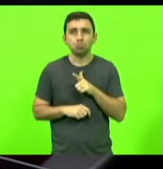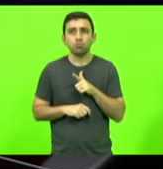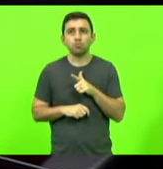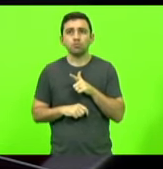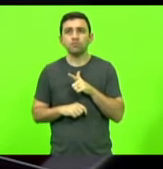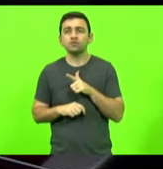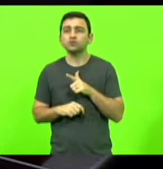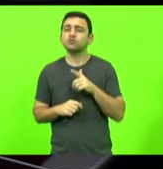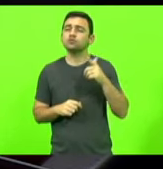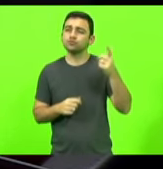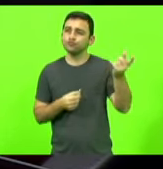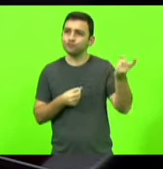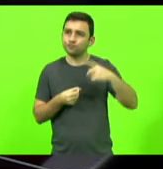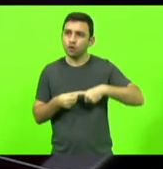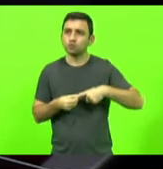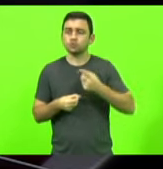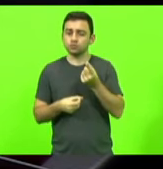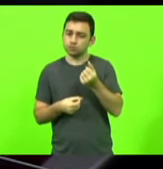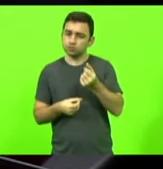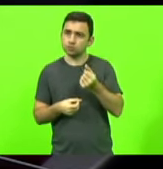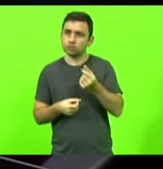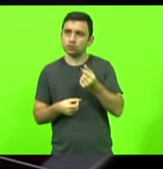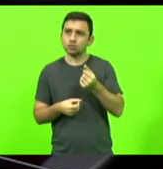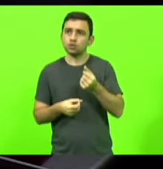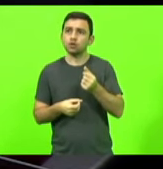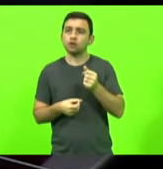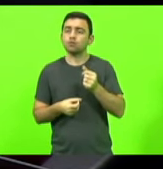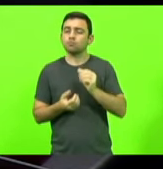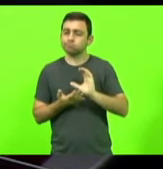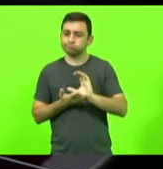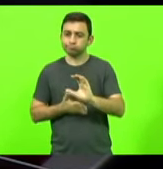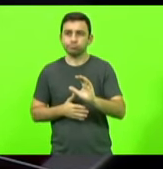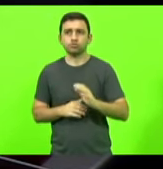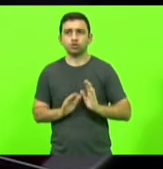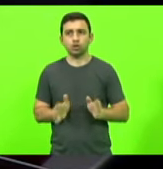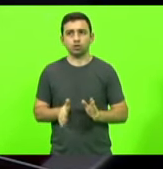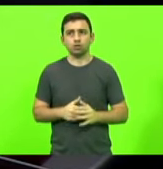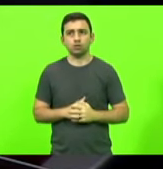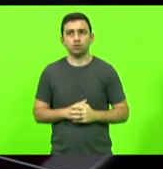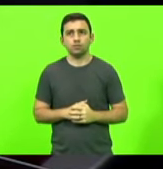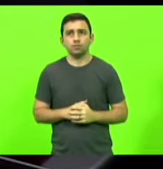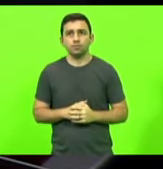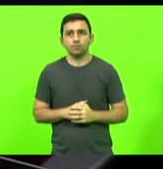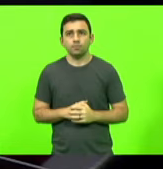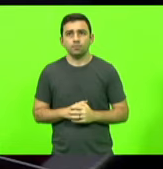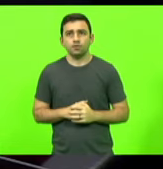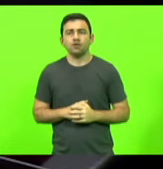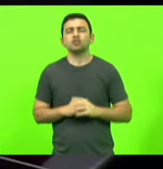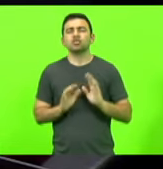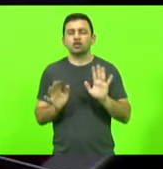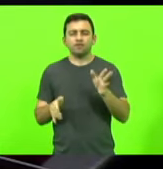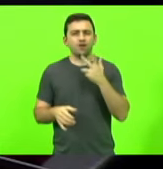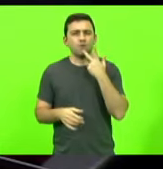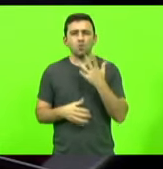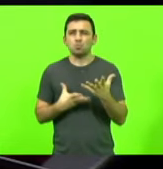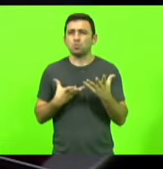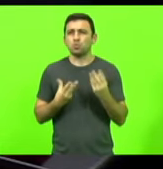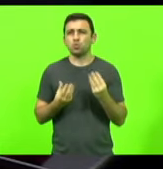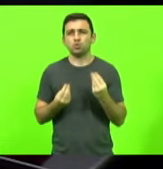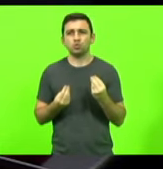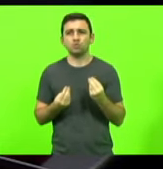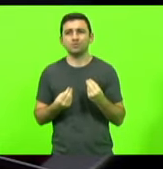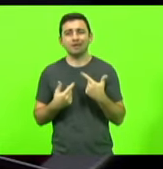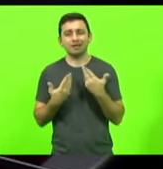de volta esses recursos que estão sendo colocados. Muito foi se falado